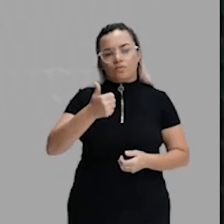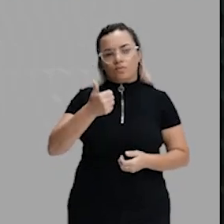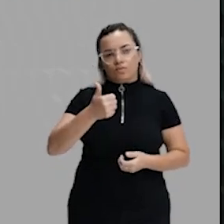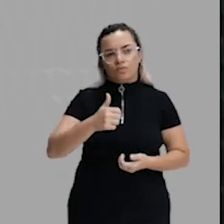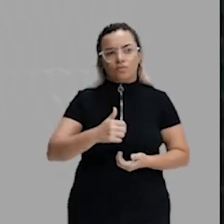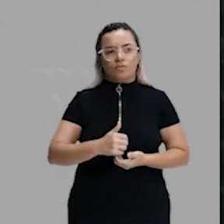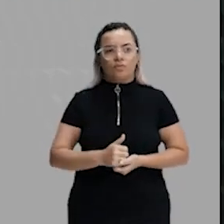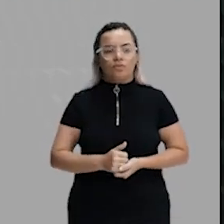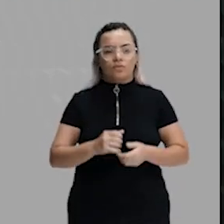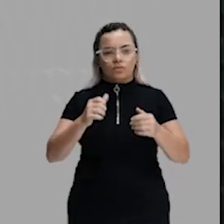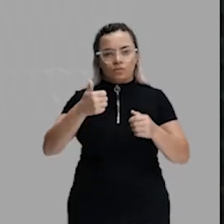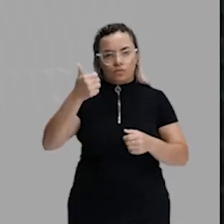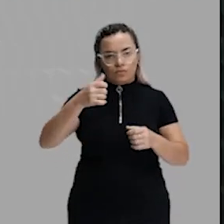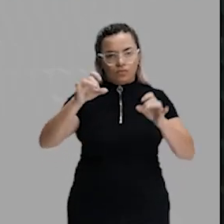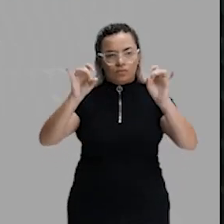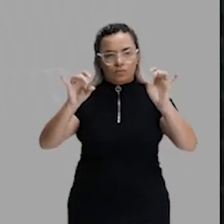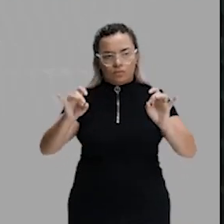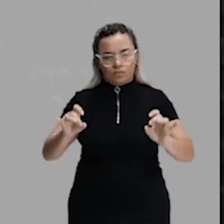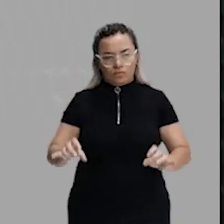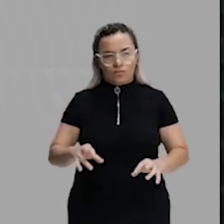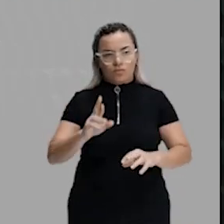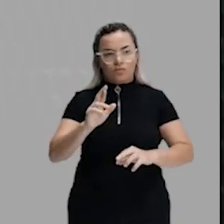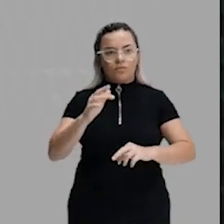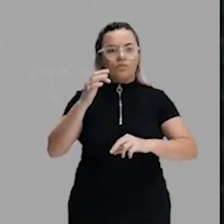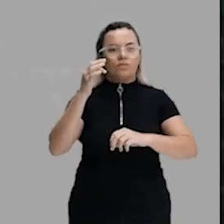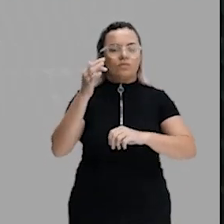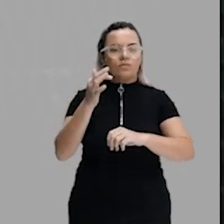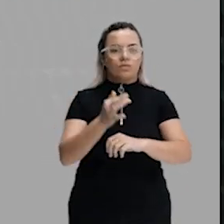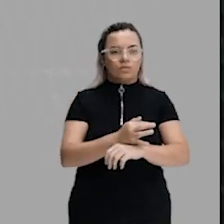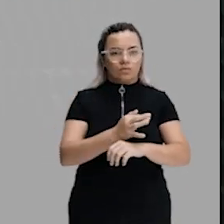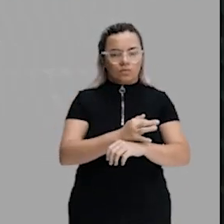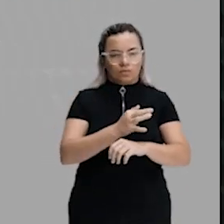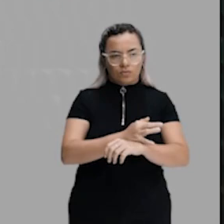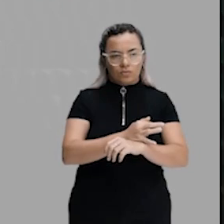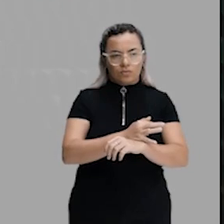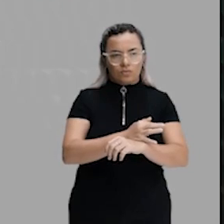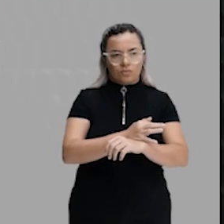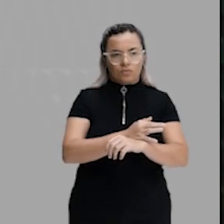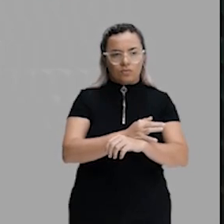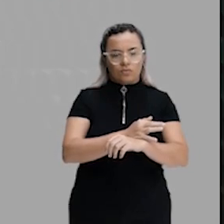ó, nós tivermos aí resistores